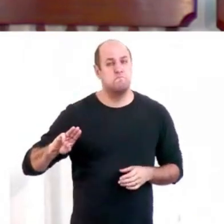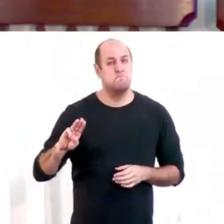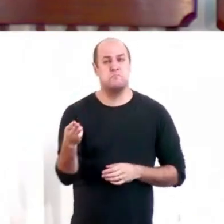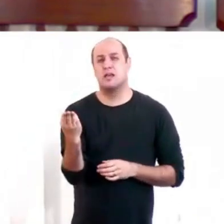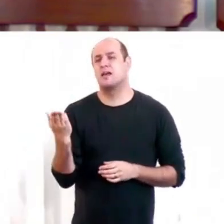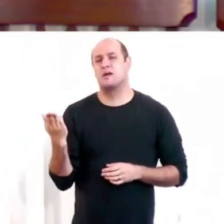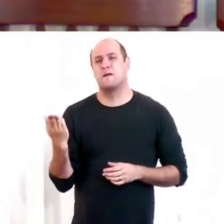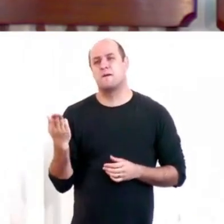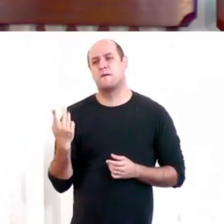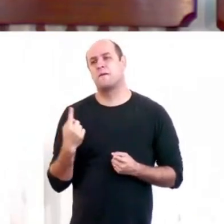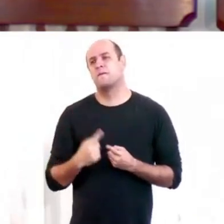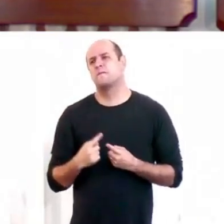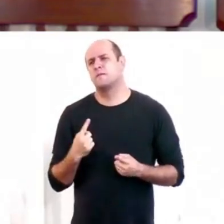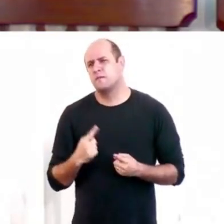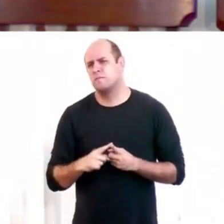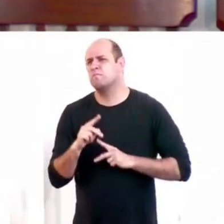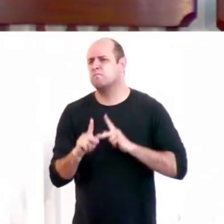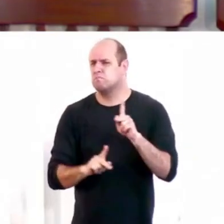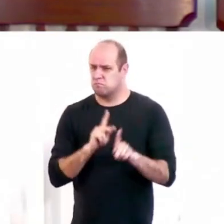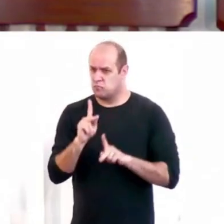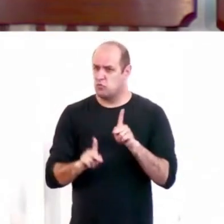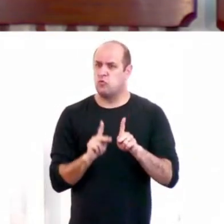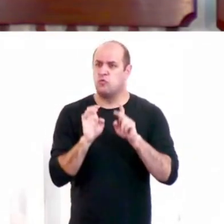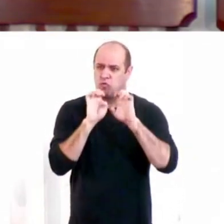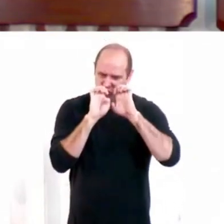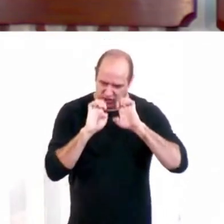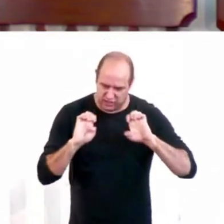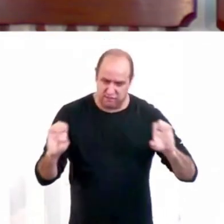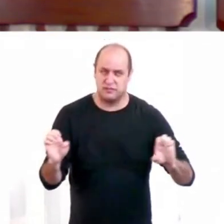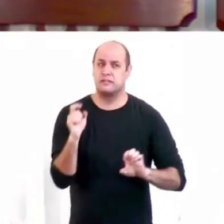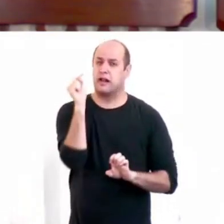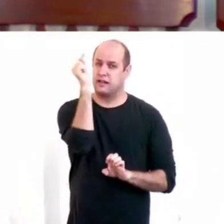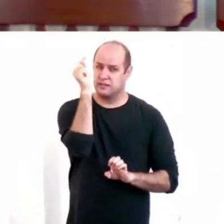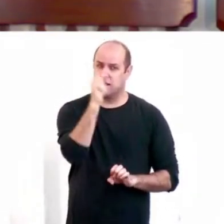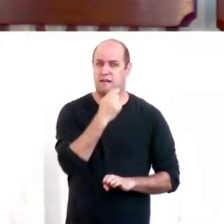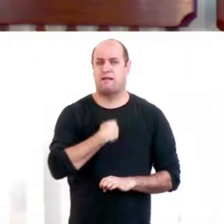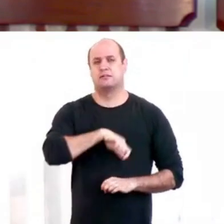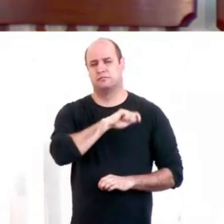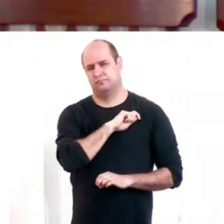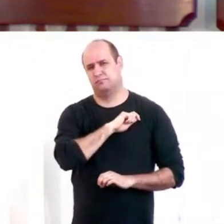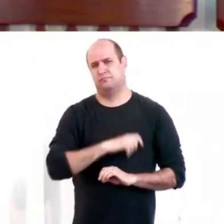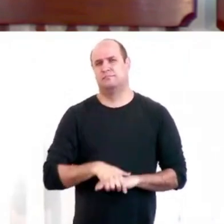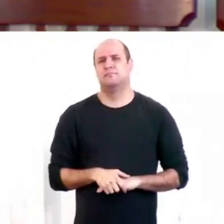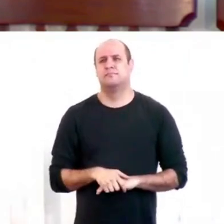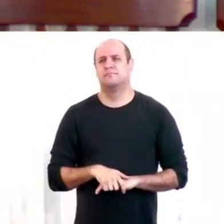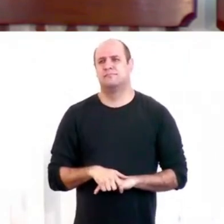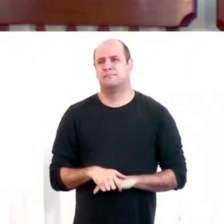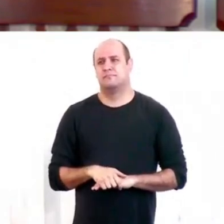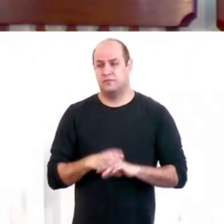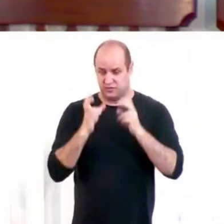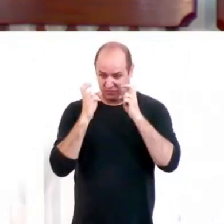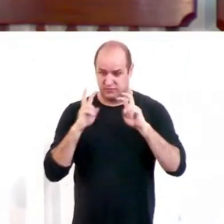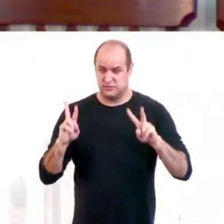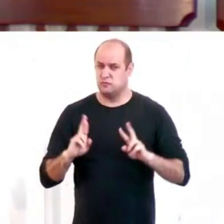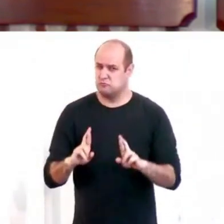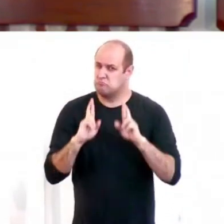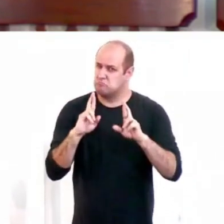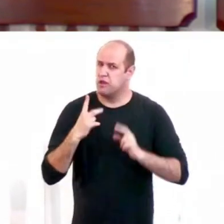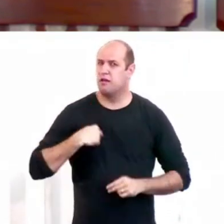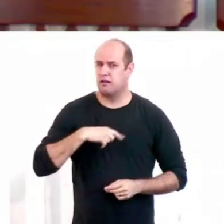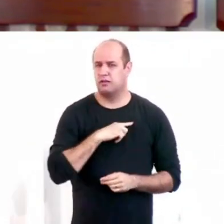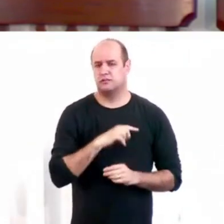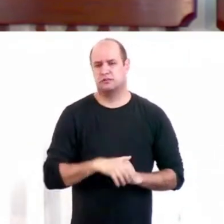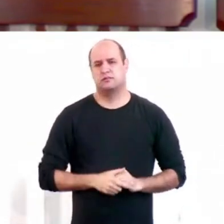é o povo deles para evangelizar a Espanha. Essa tem sido a nossa esperança.